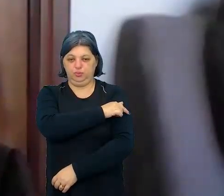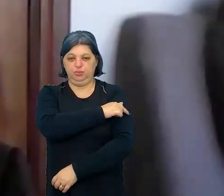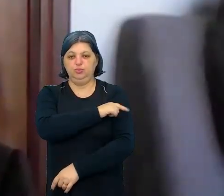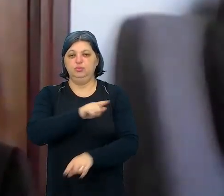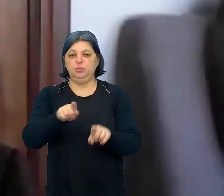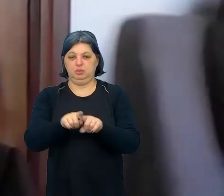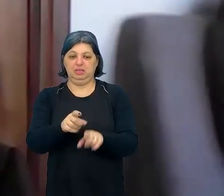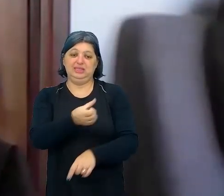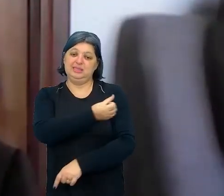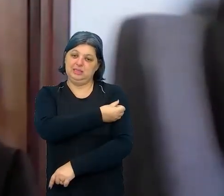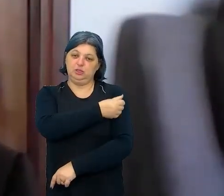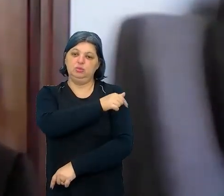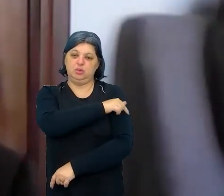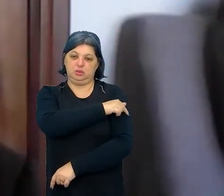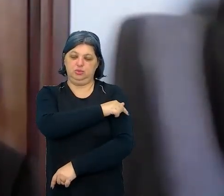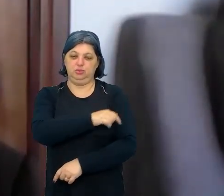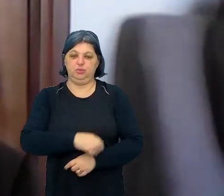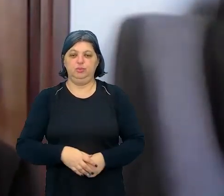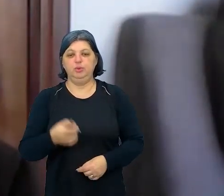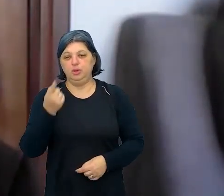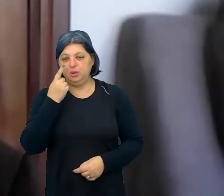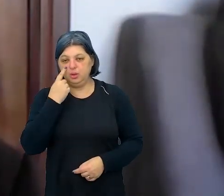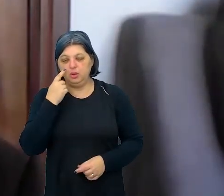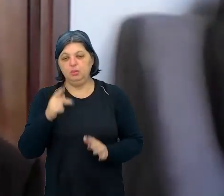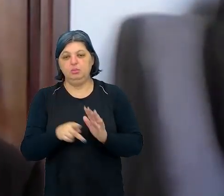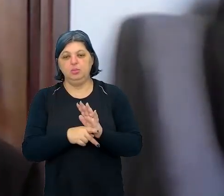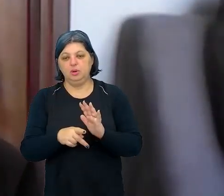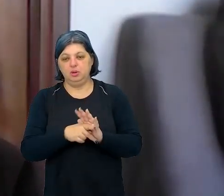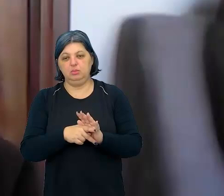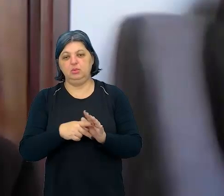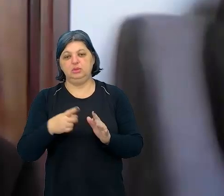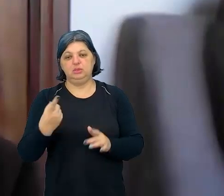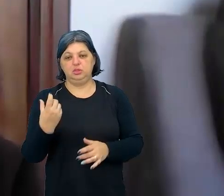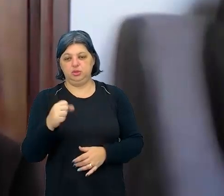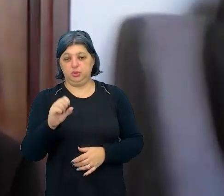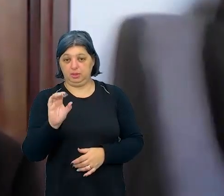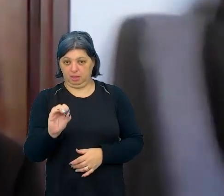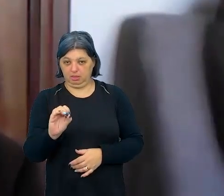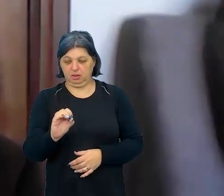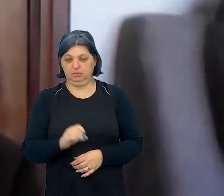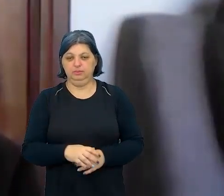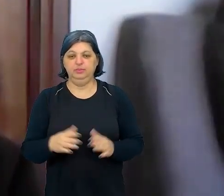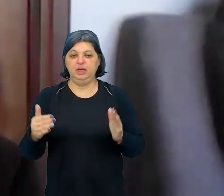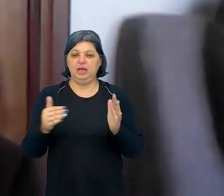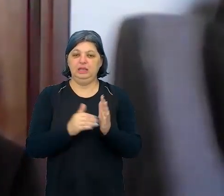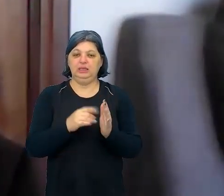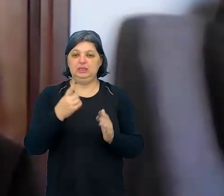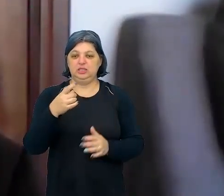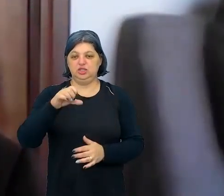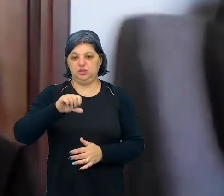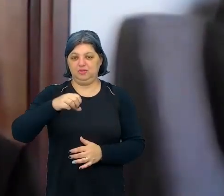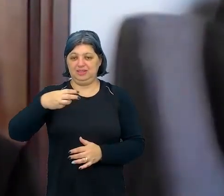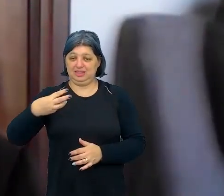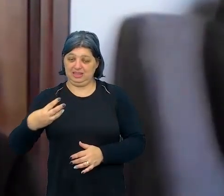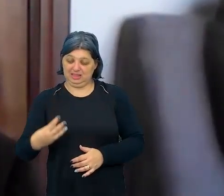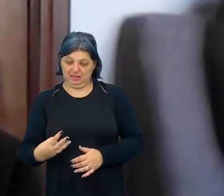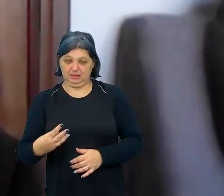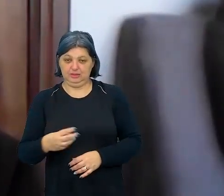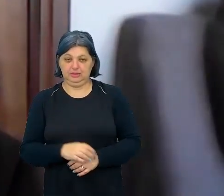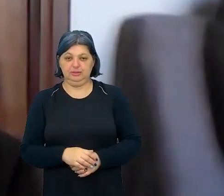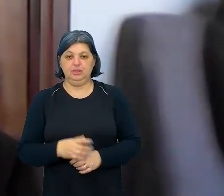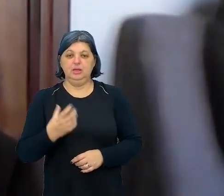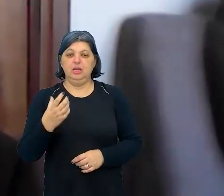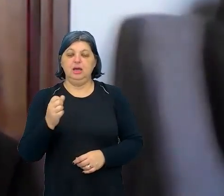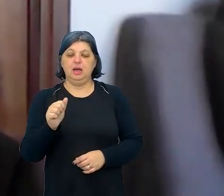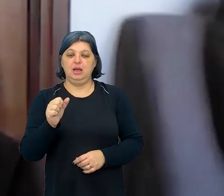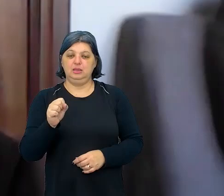6º e 7º, né? Olha para o caderno do estudante, página 180, a 193, a S a 7, e a